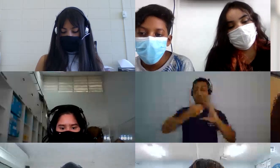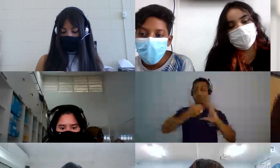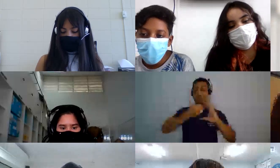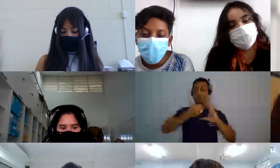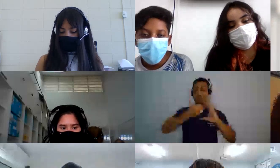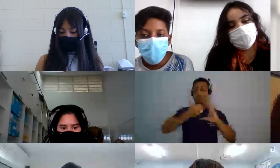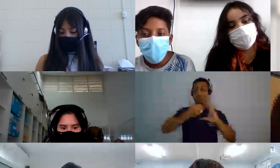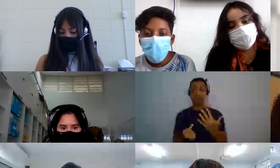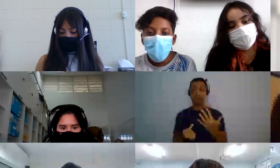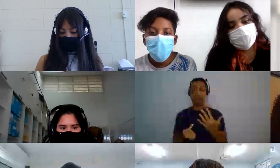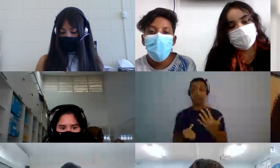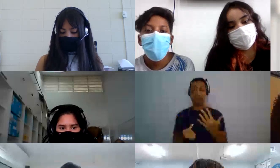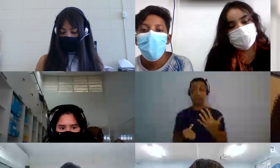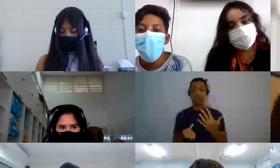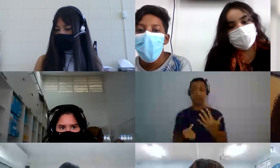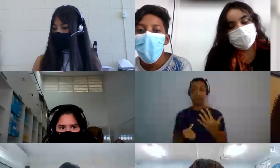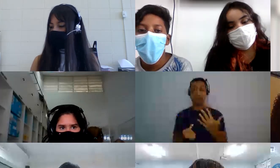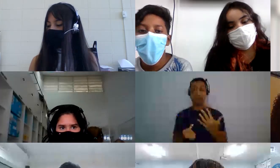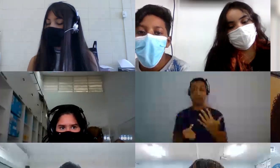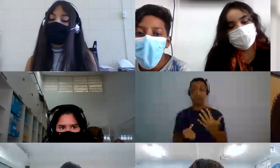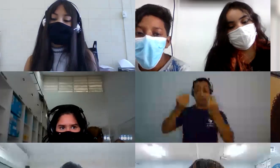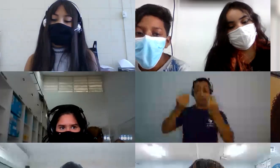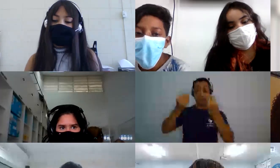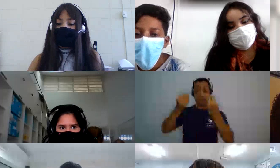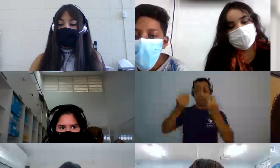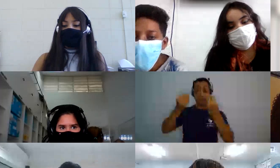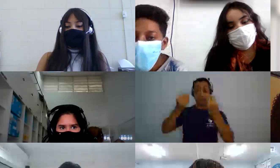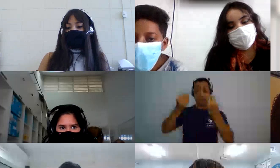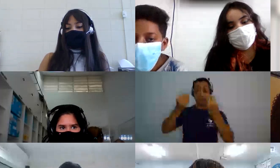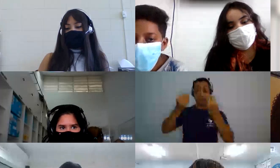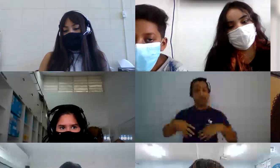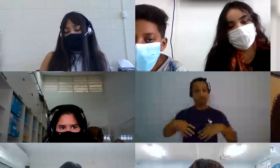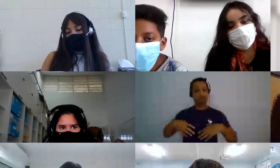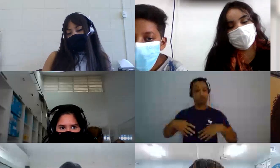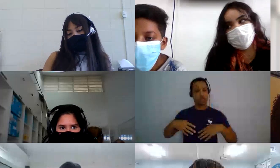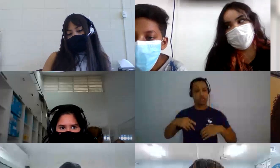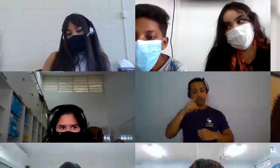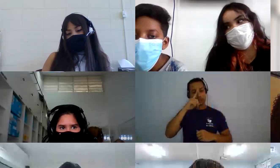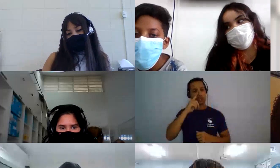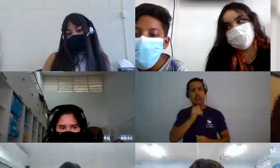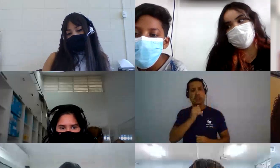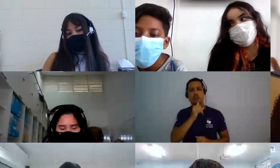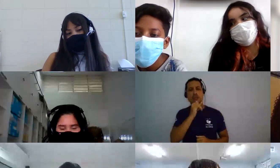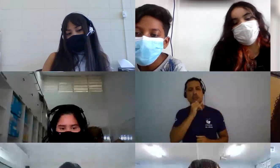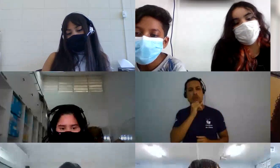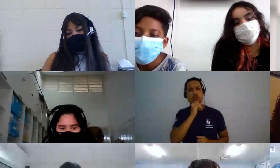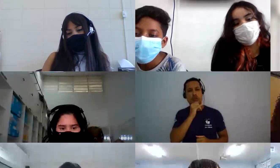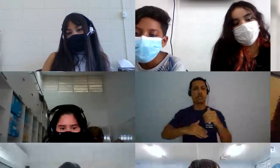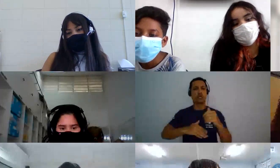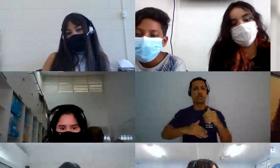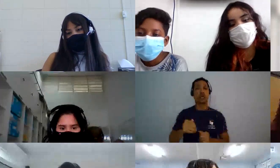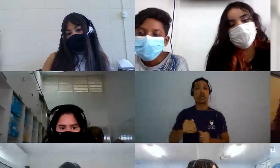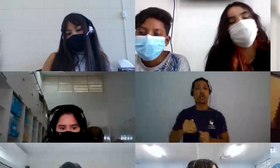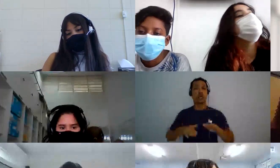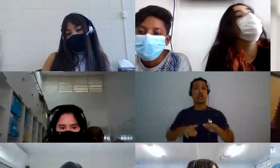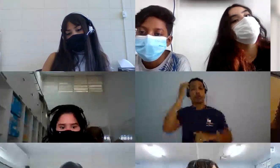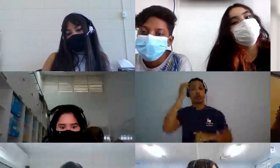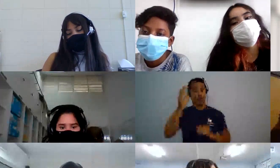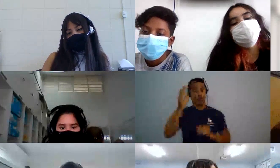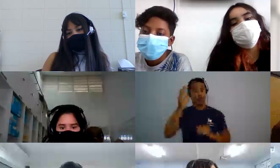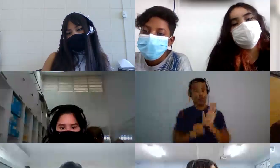elas não te sabotarem, para elas não colocarem você em risco? Quer ver um exemplo prático? Às vezes fica mais fácil eu dar um